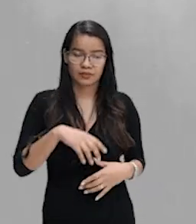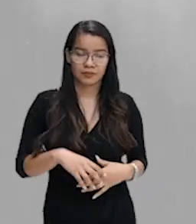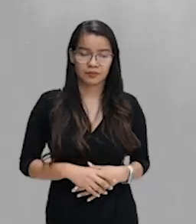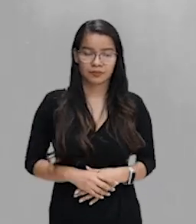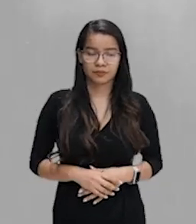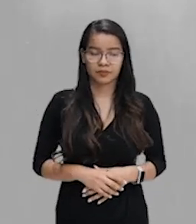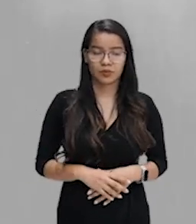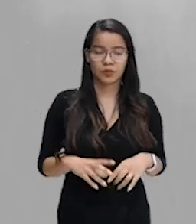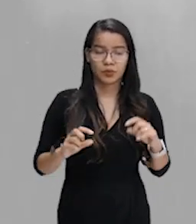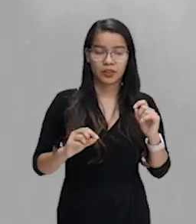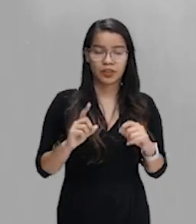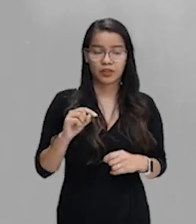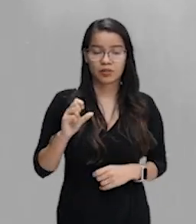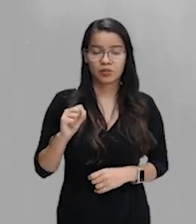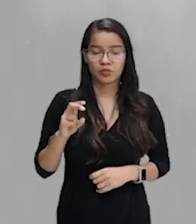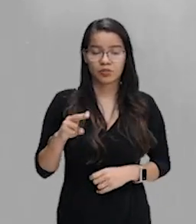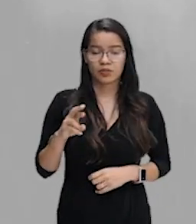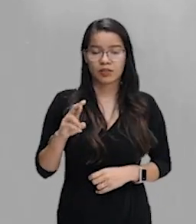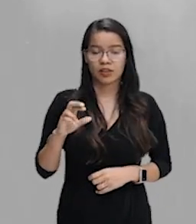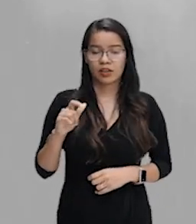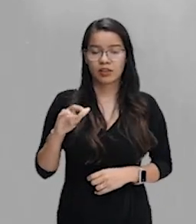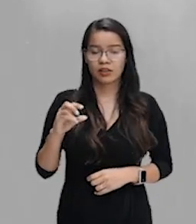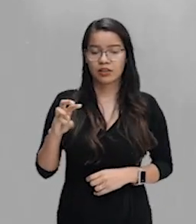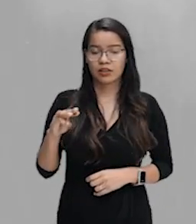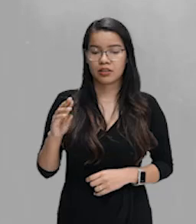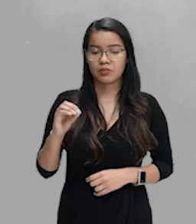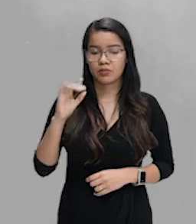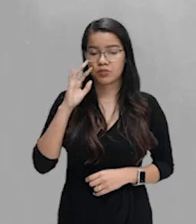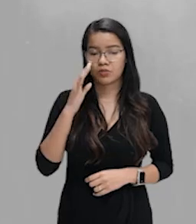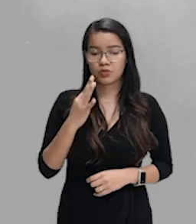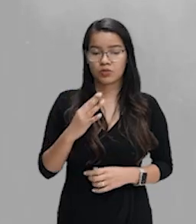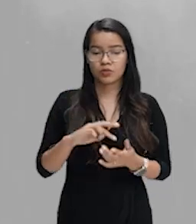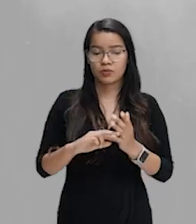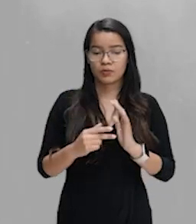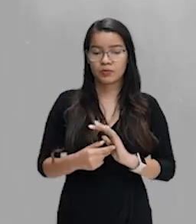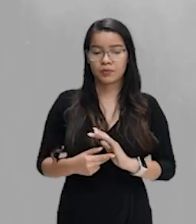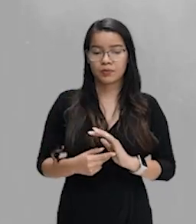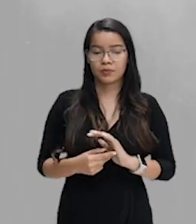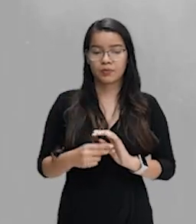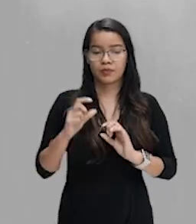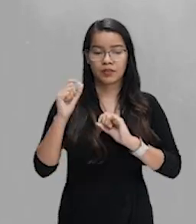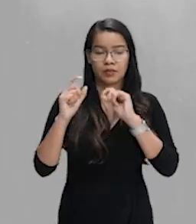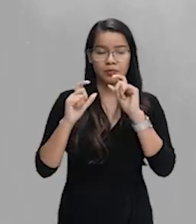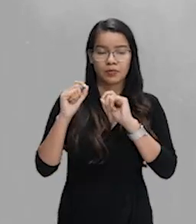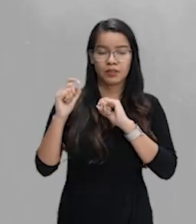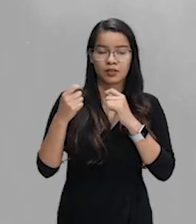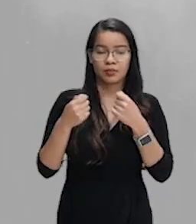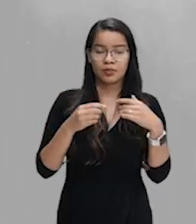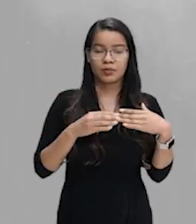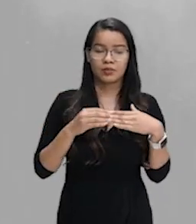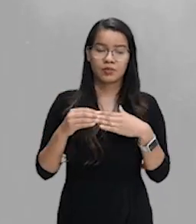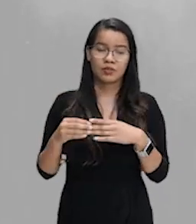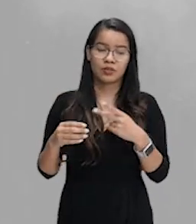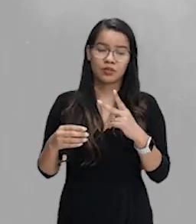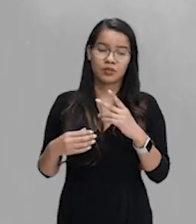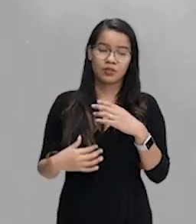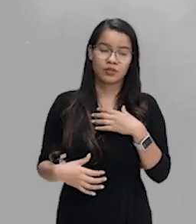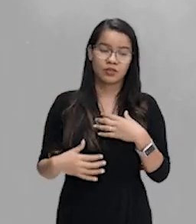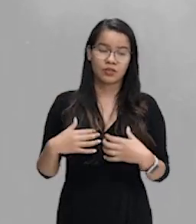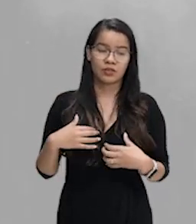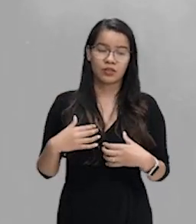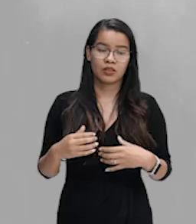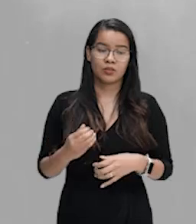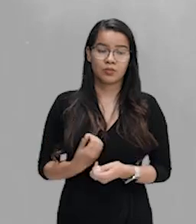Né? O que é o surrealismo? Sonhos em forma de imagens. Sonhos que podem transcrever o teu estado emocional.